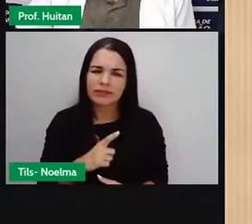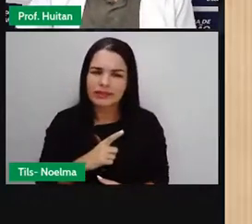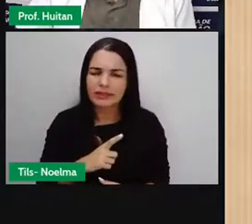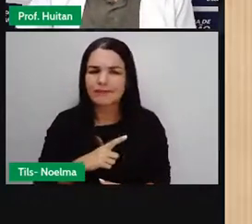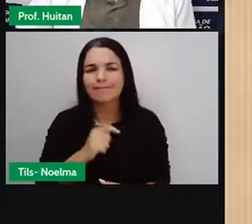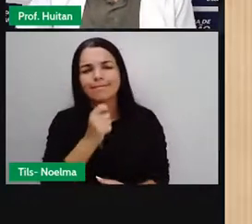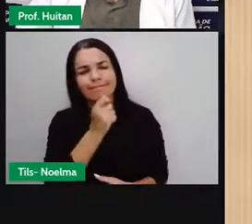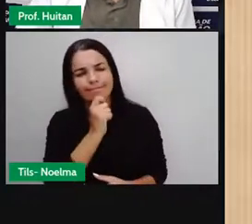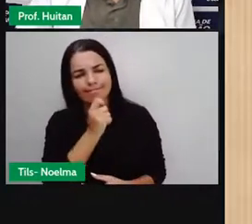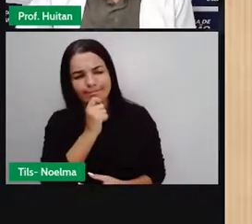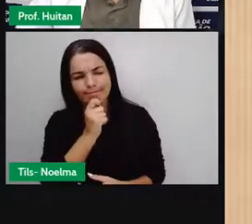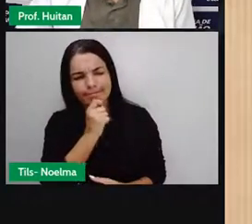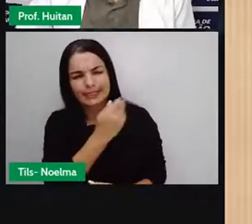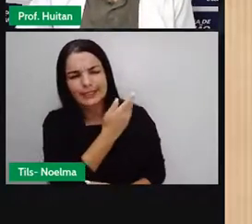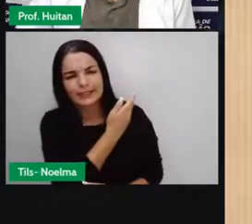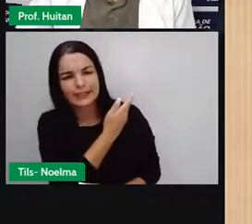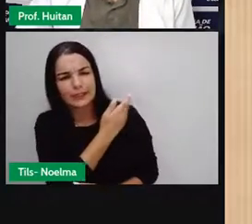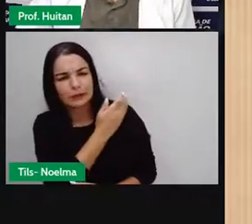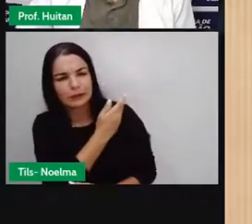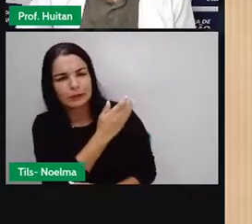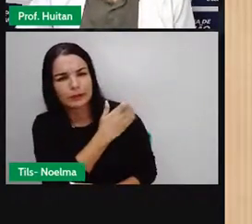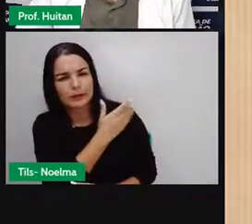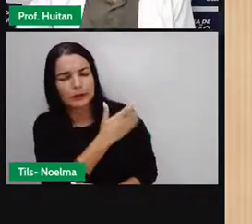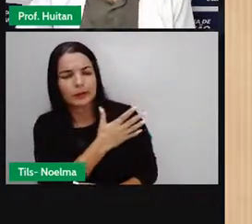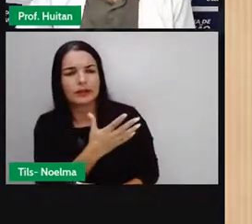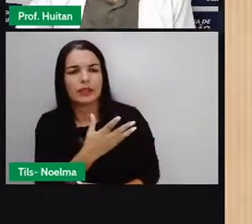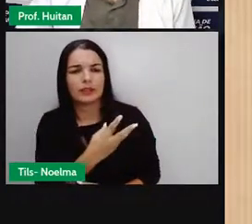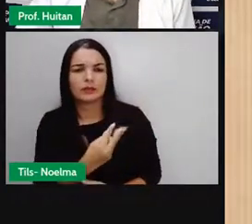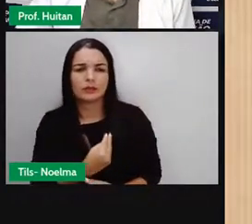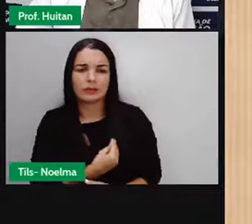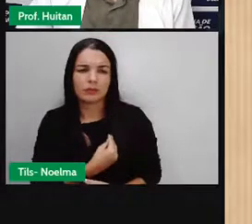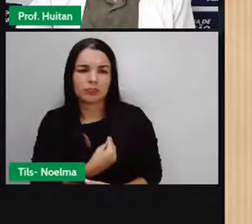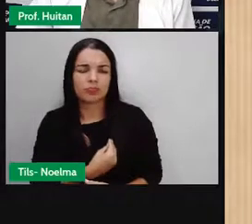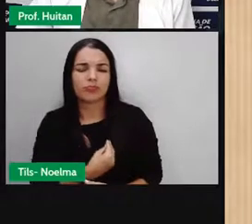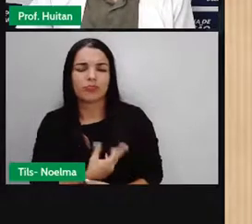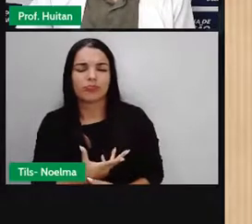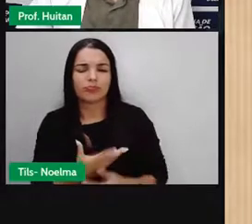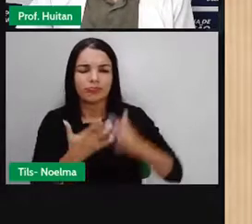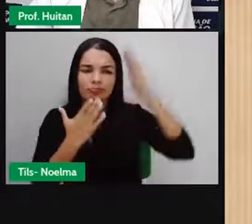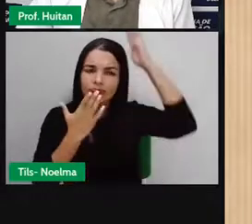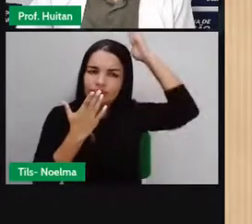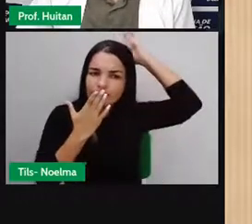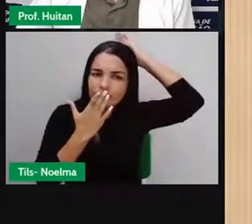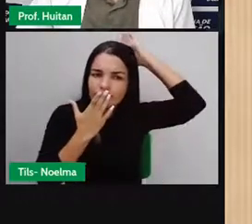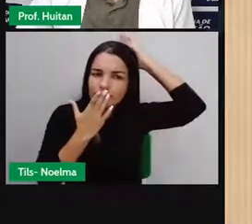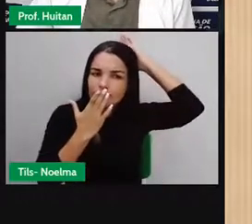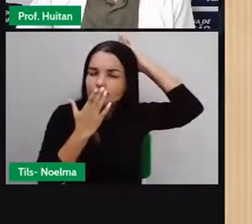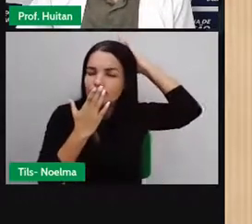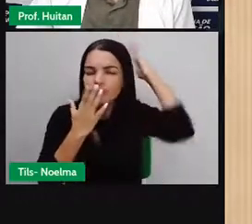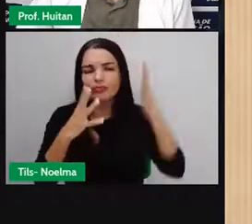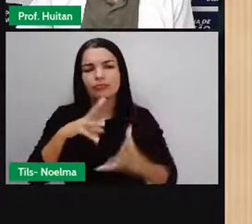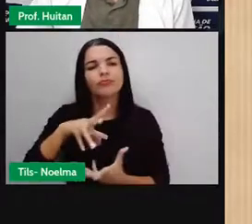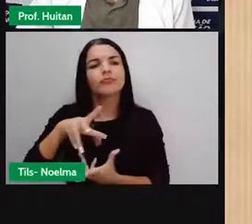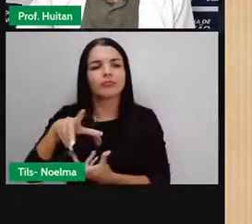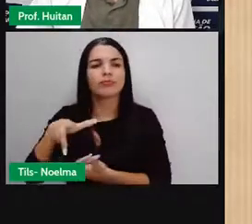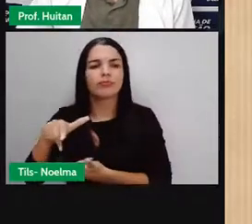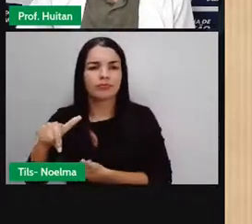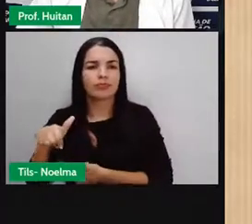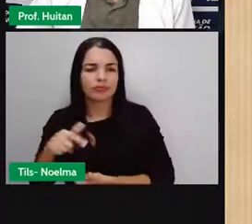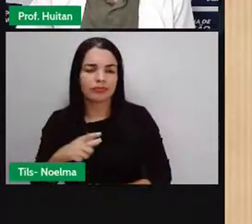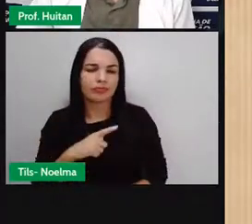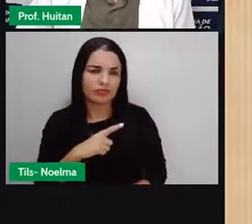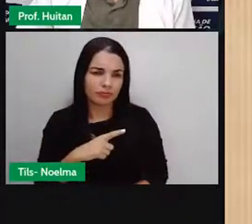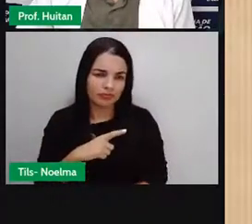ainda existe muito preconceito com relação aos indígenas brasileiros. Não só os brasileiros, mas os